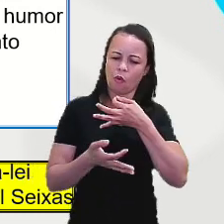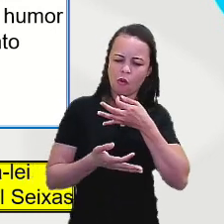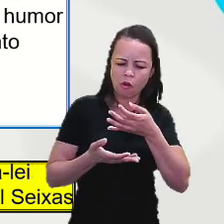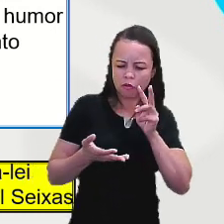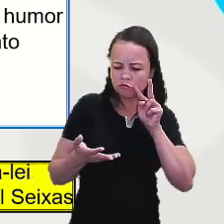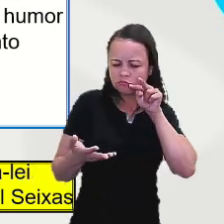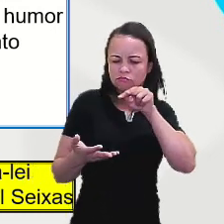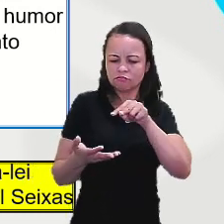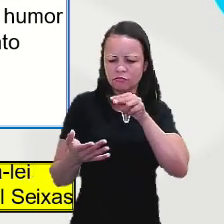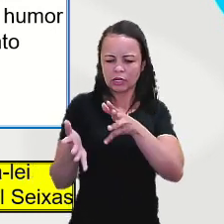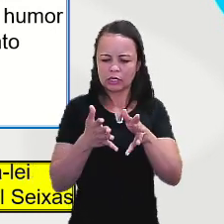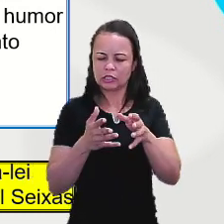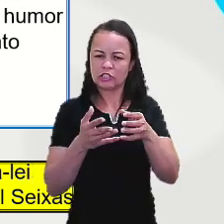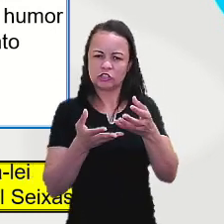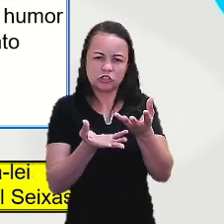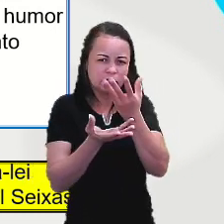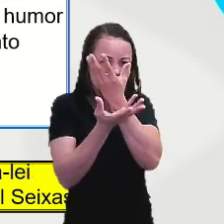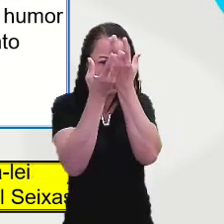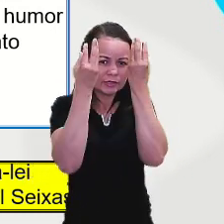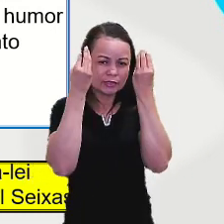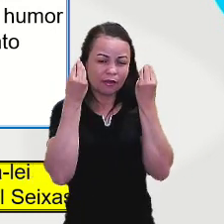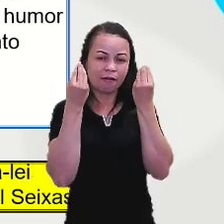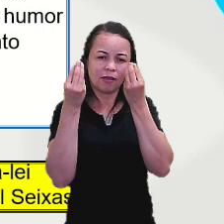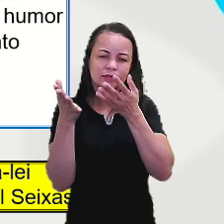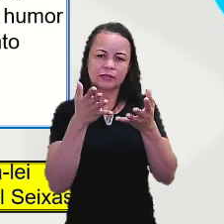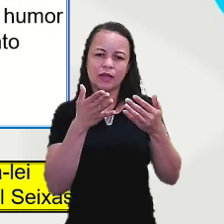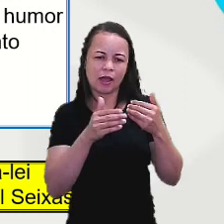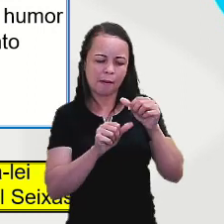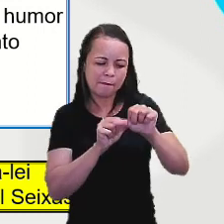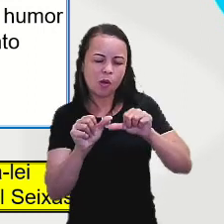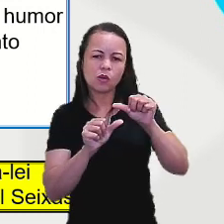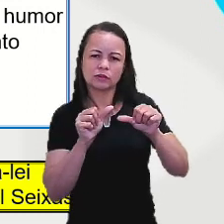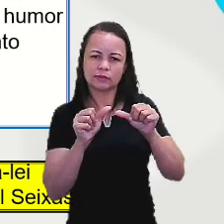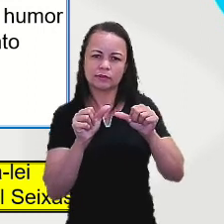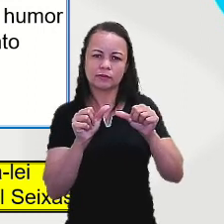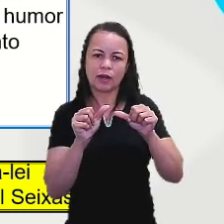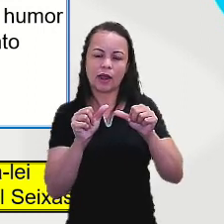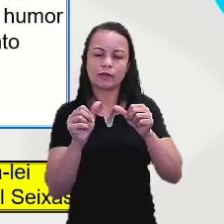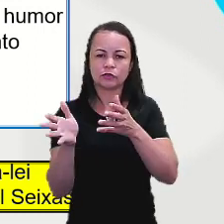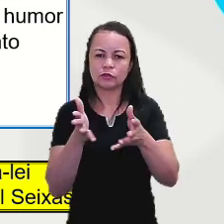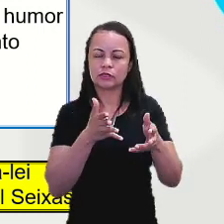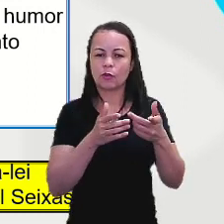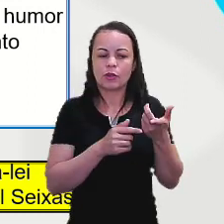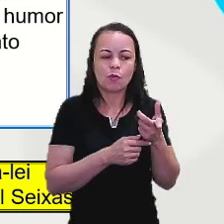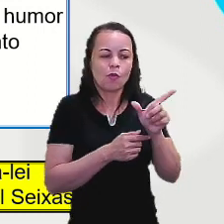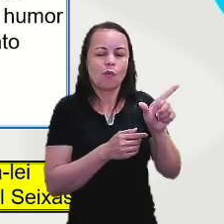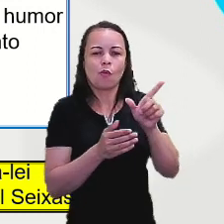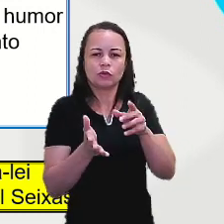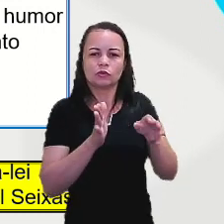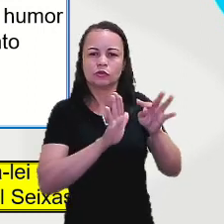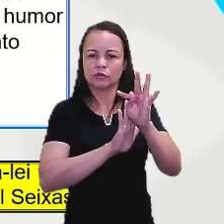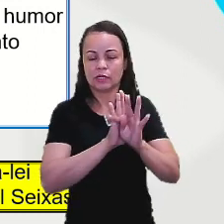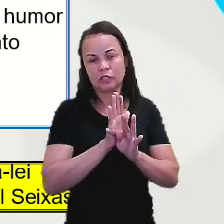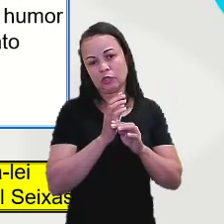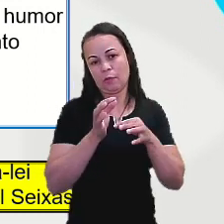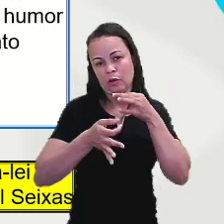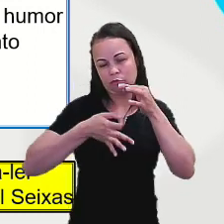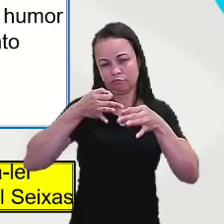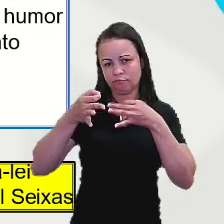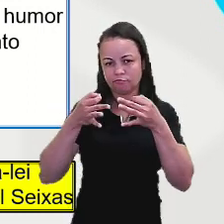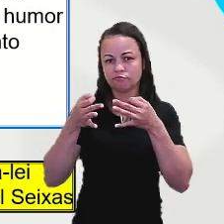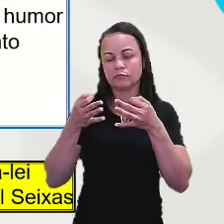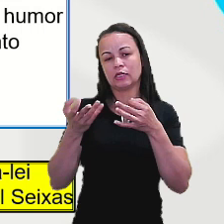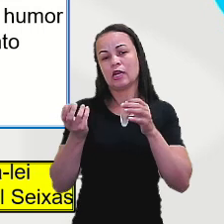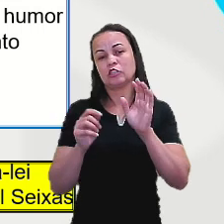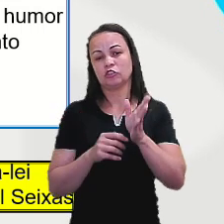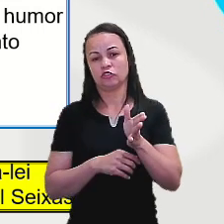da tradução. Eu não sabia que a paródia mudaria o assunto e inserir uma crítica ou humor. Já a paráfrase não muda